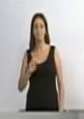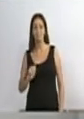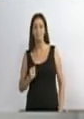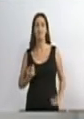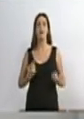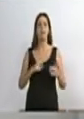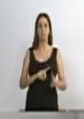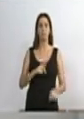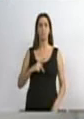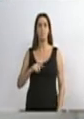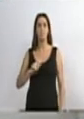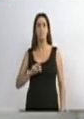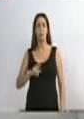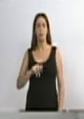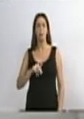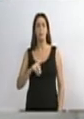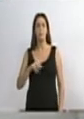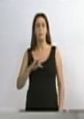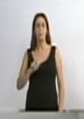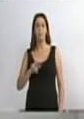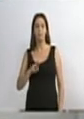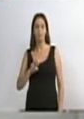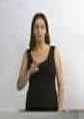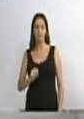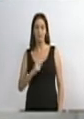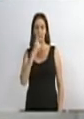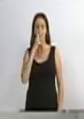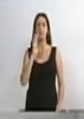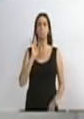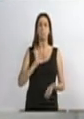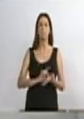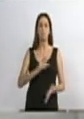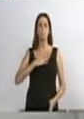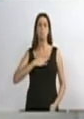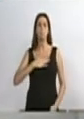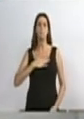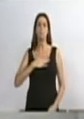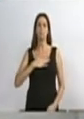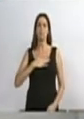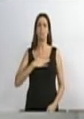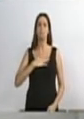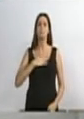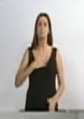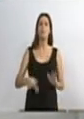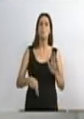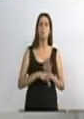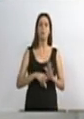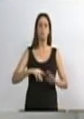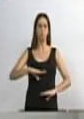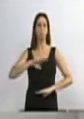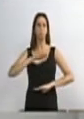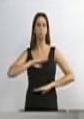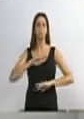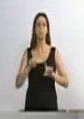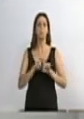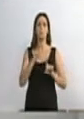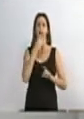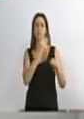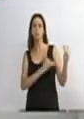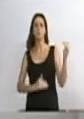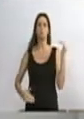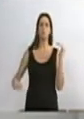antiparlamentares, que defendem a sua própria autossuficiência, que são superiores, que se